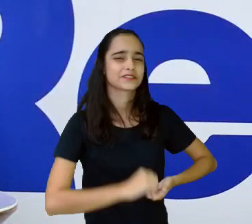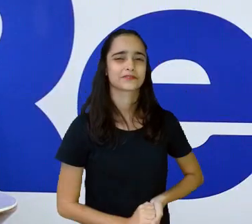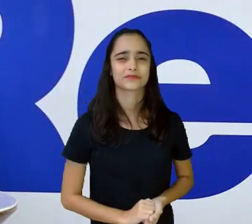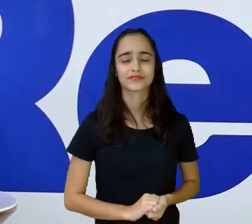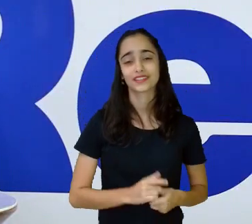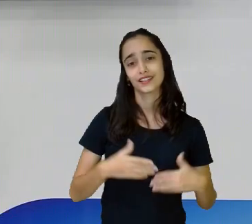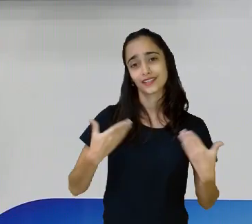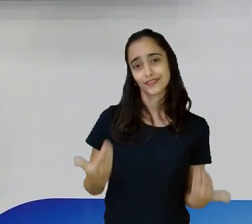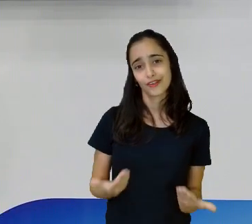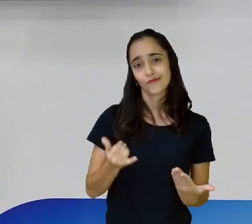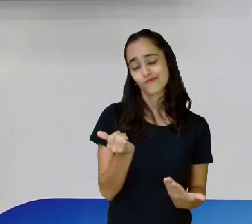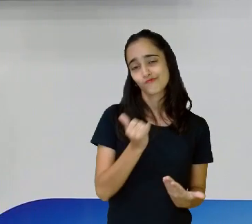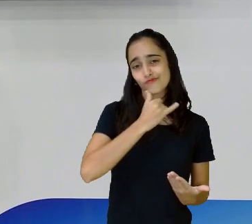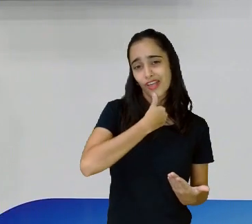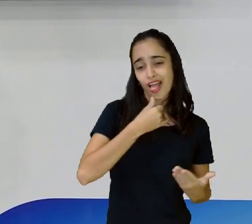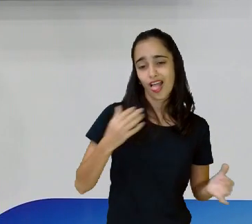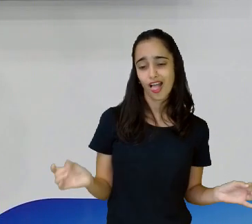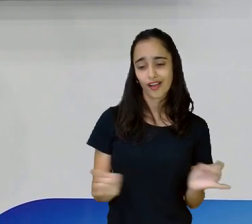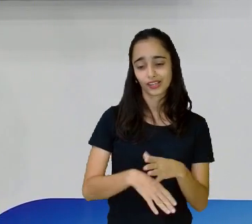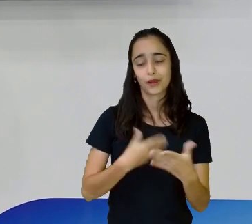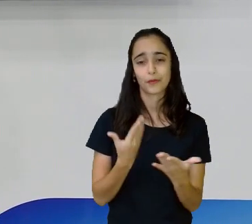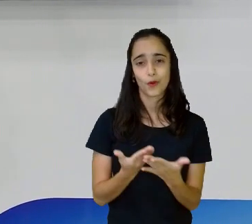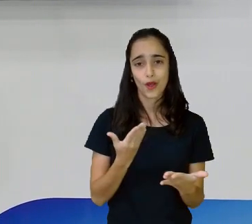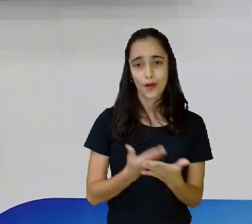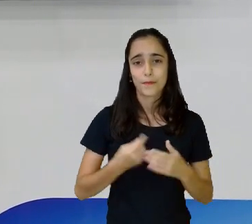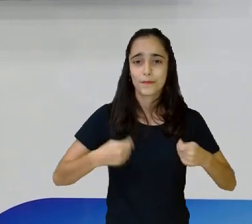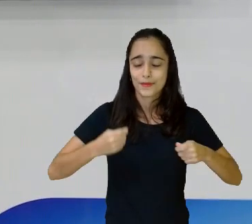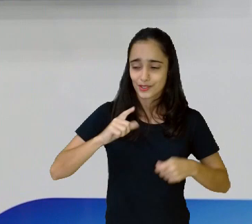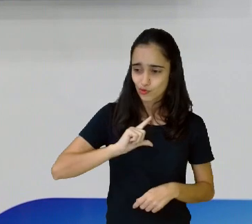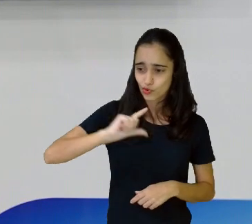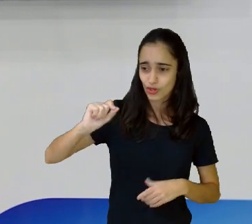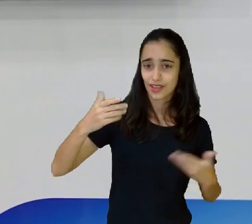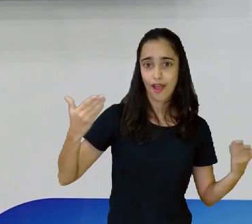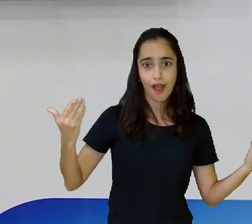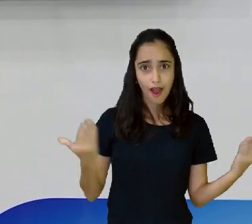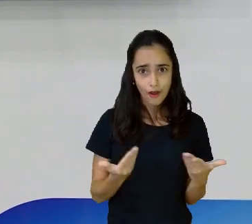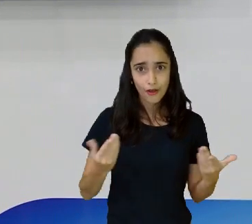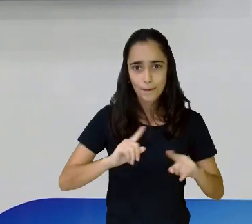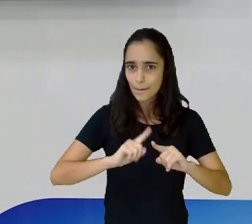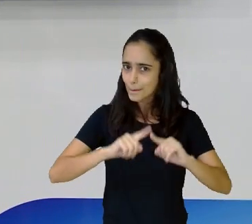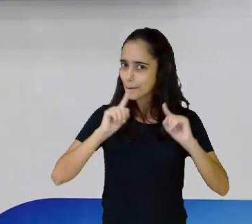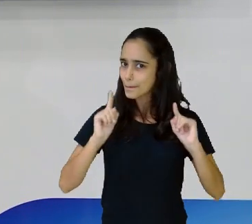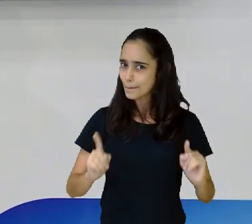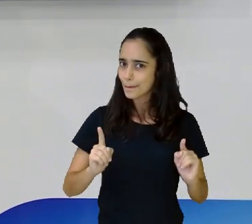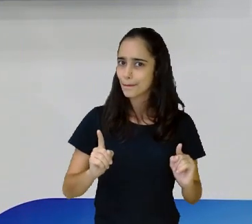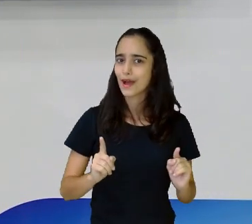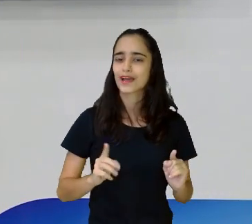E eu, infelizmente, vou precisar ir embora agora, mas